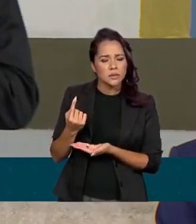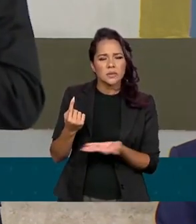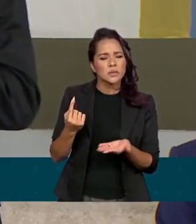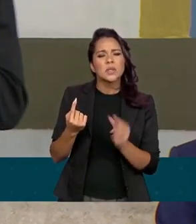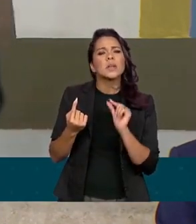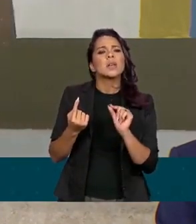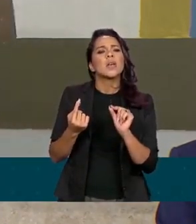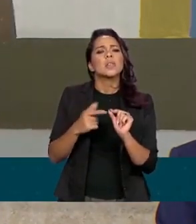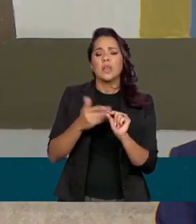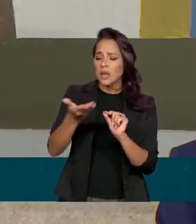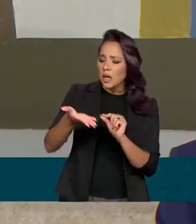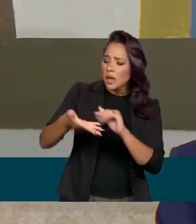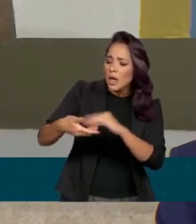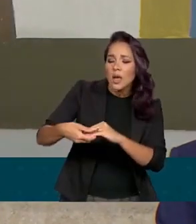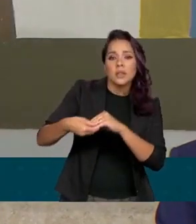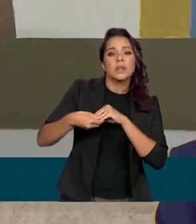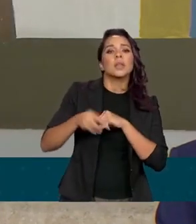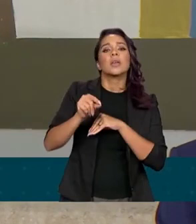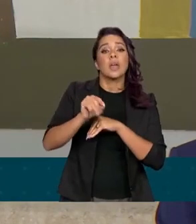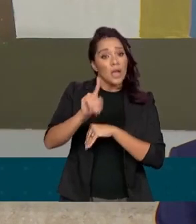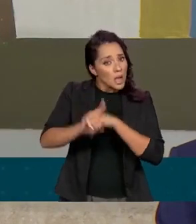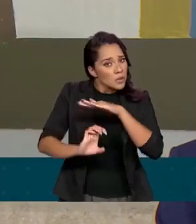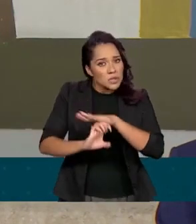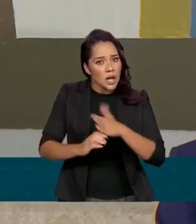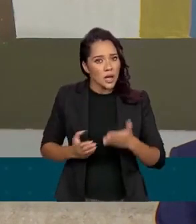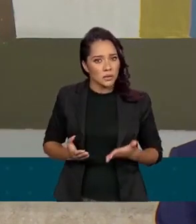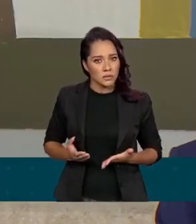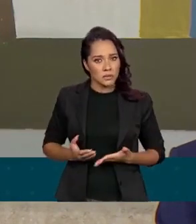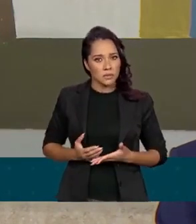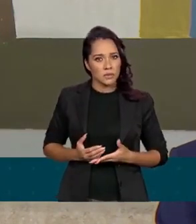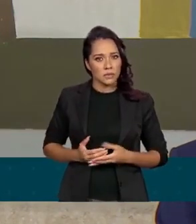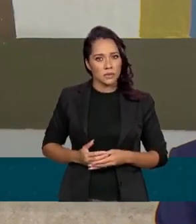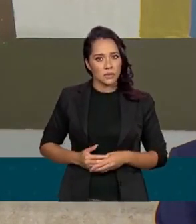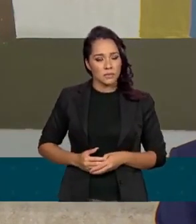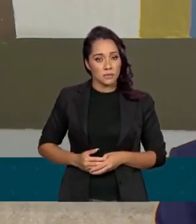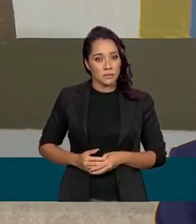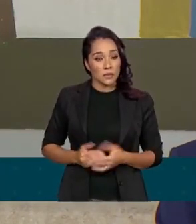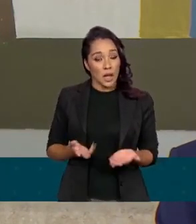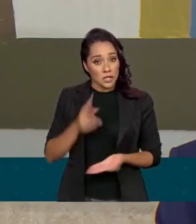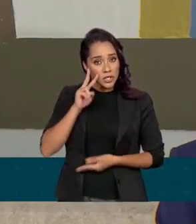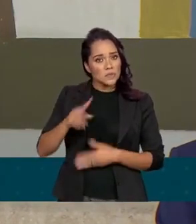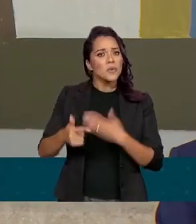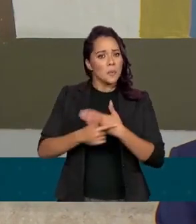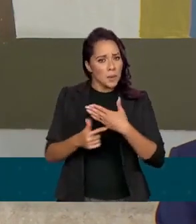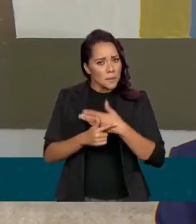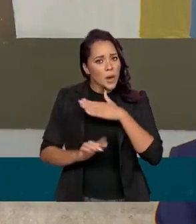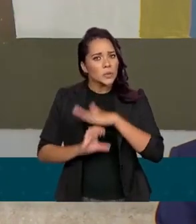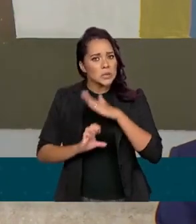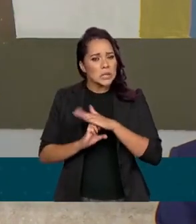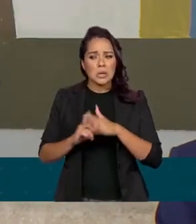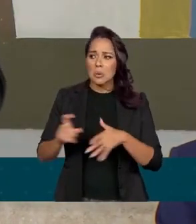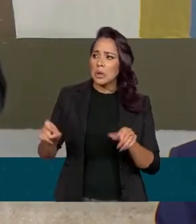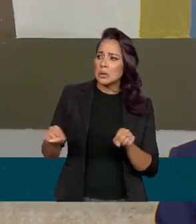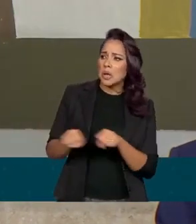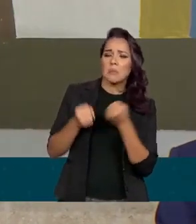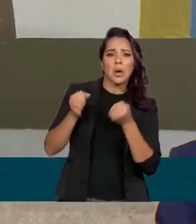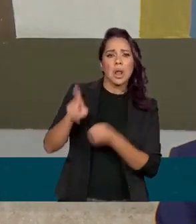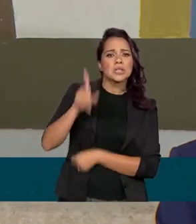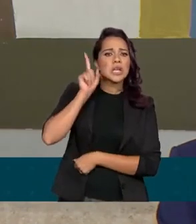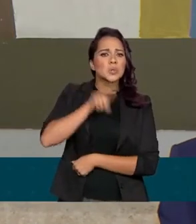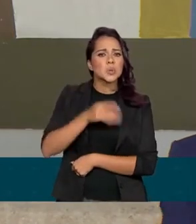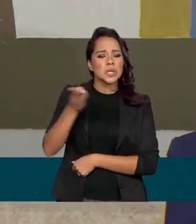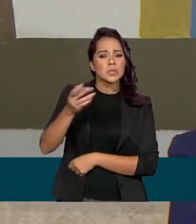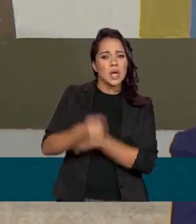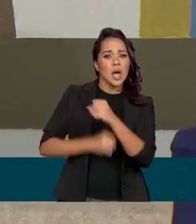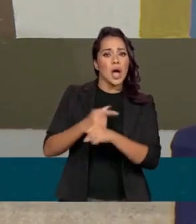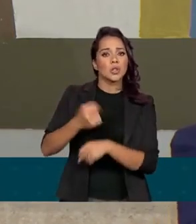Quem tem que estender a mão para essa pessoa é o Estado. Nós vimos o papel do Estado quando quebrou o Lehman Brothers nos Estados